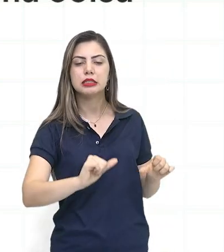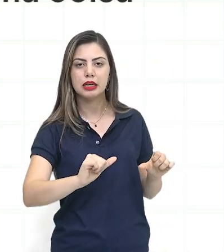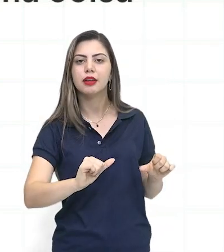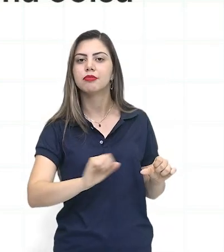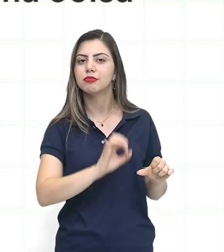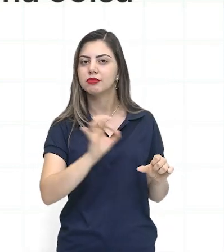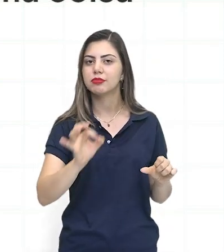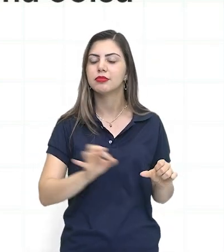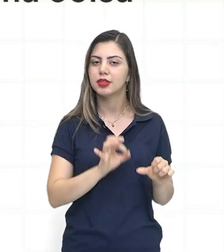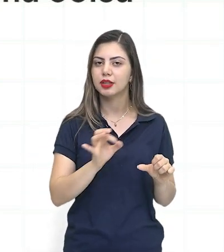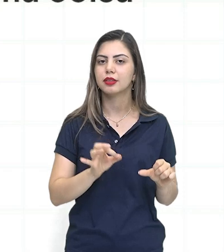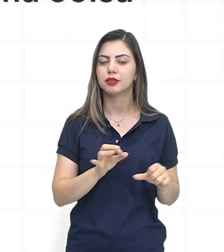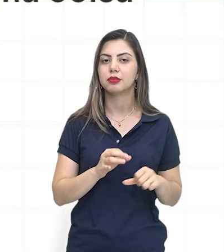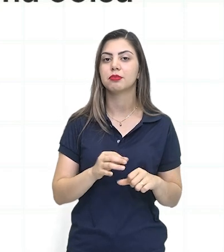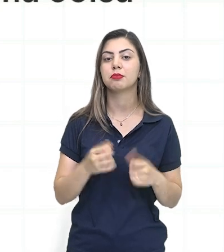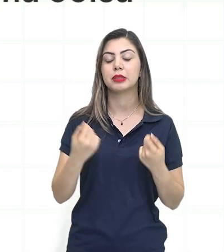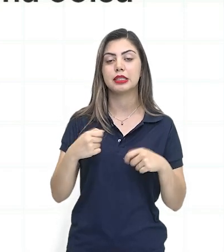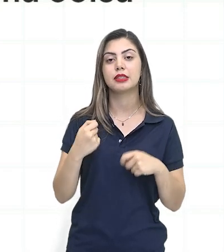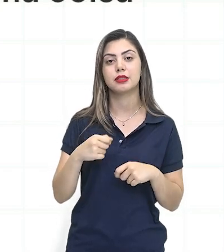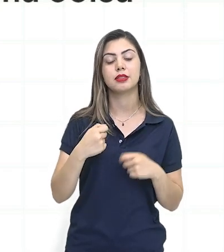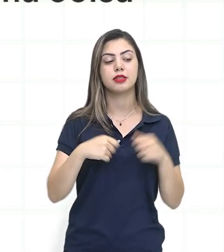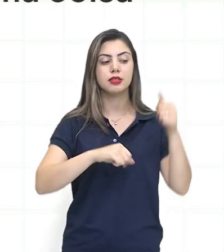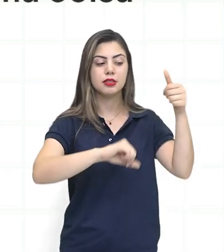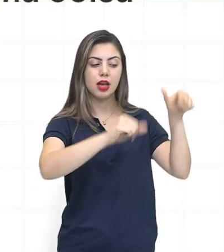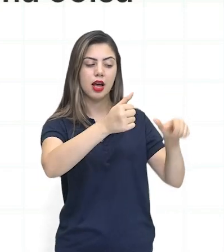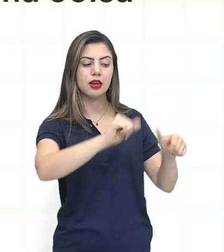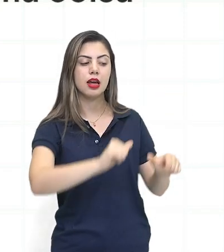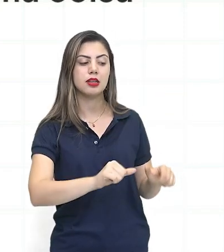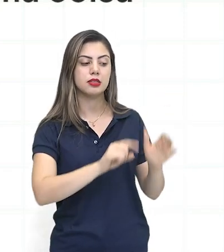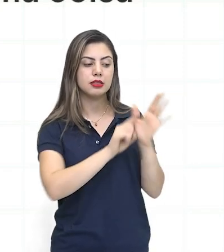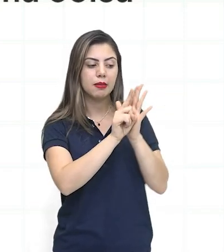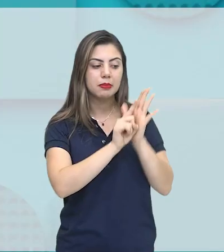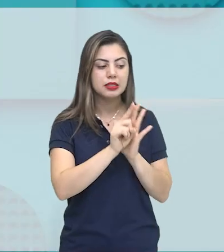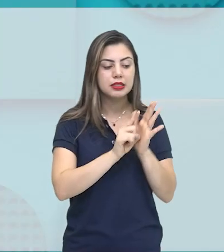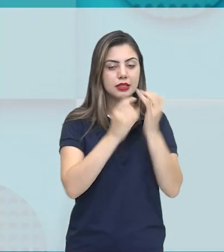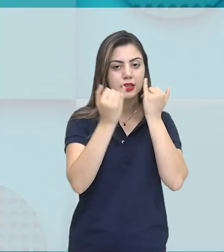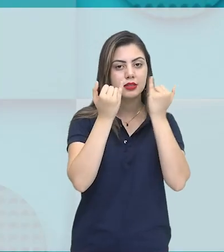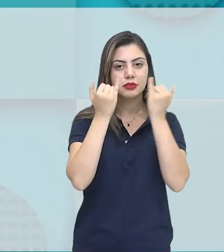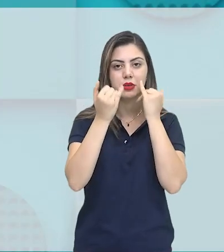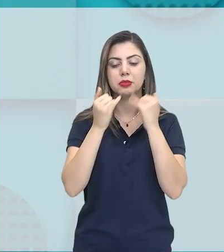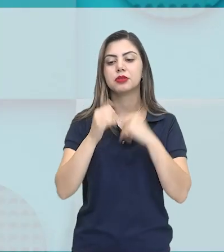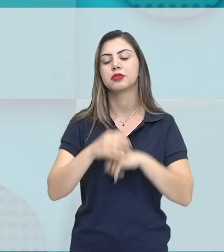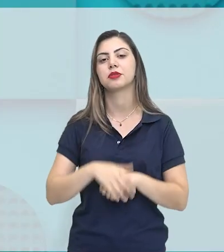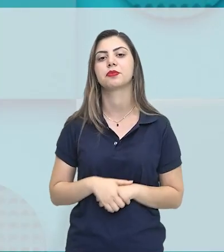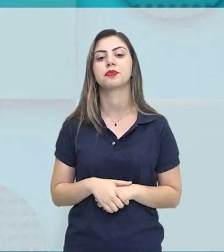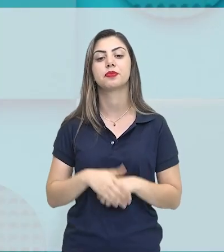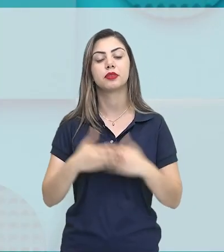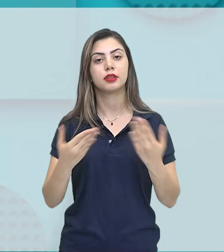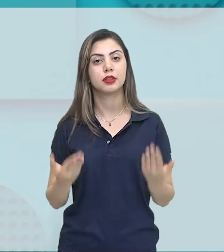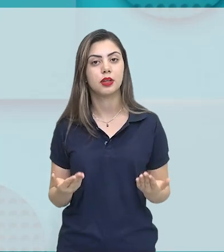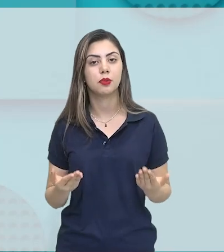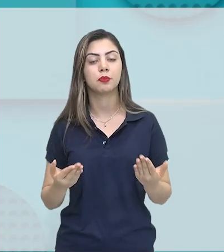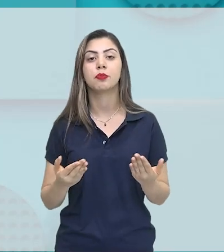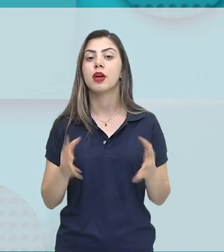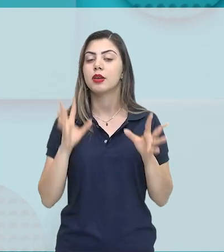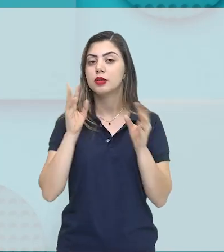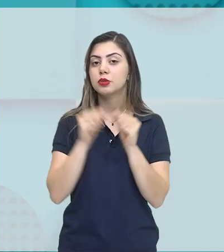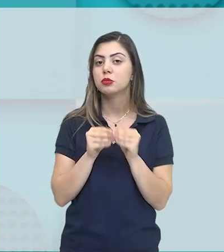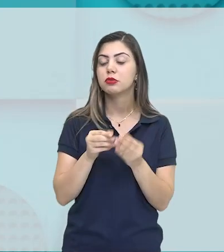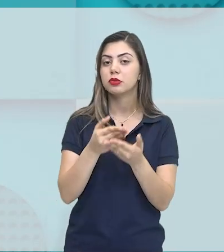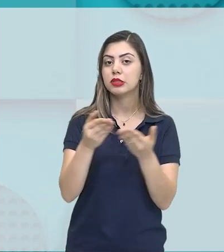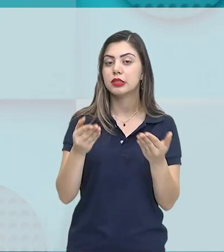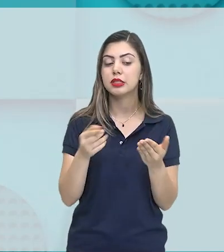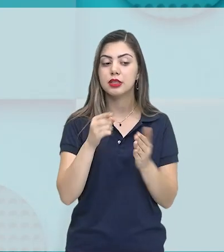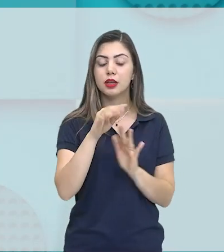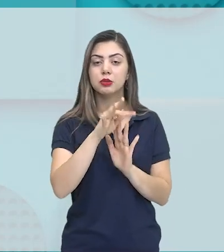indutivo e o pensamento dedutivo. Então, para você encontrar as informações implícitas no texto,